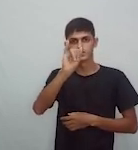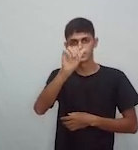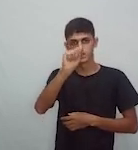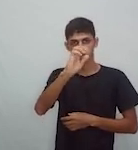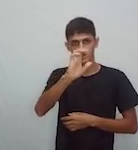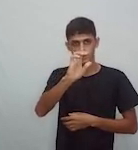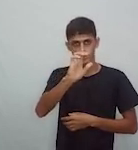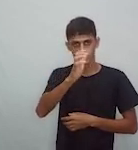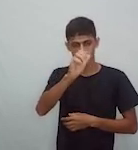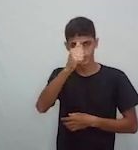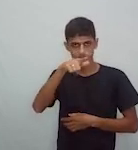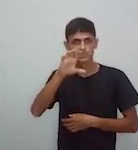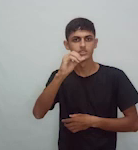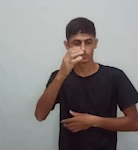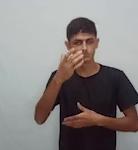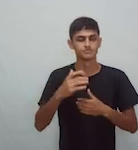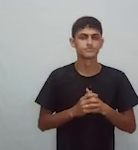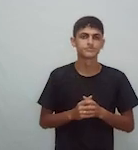neurônios motores.